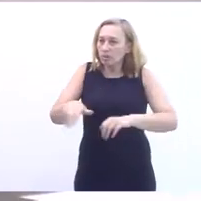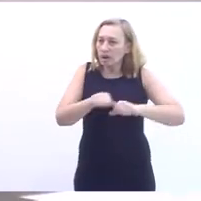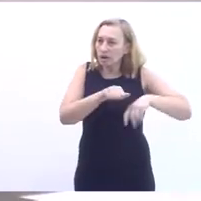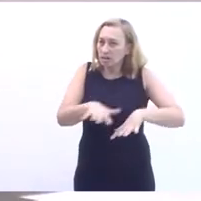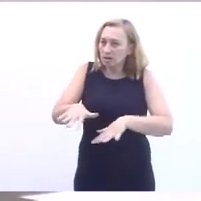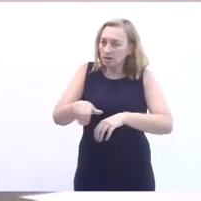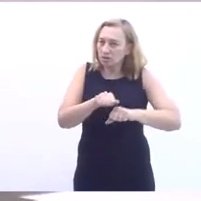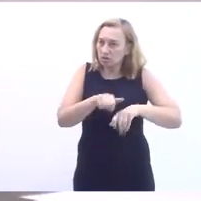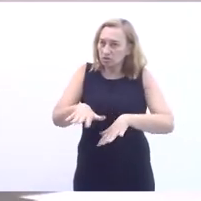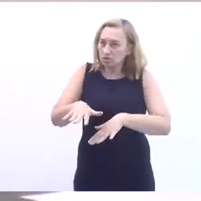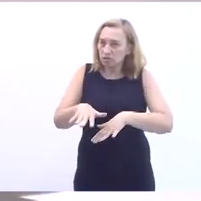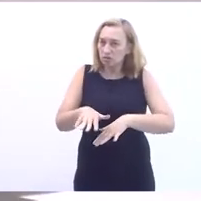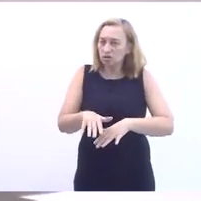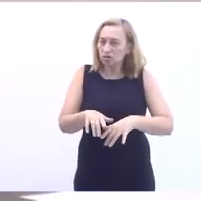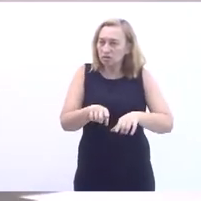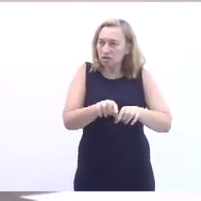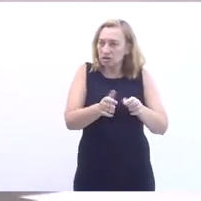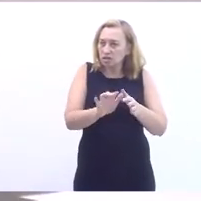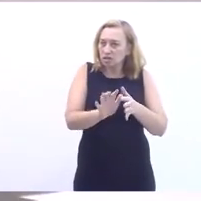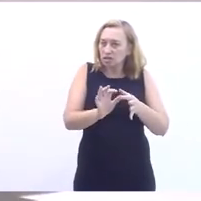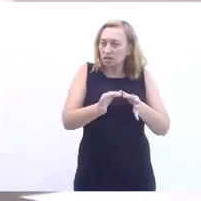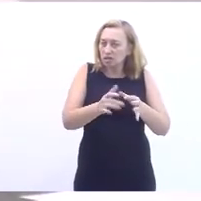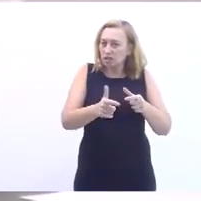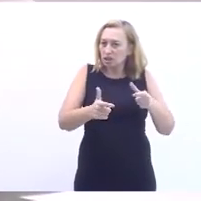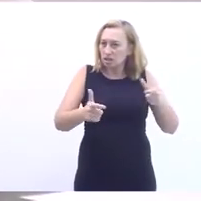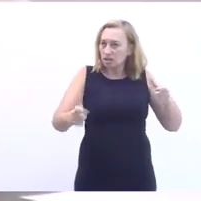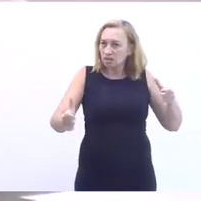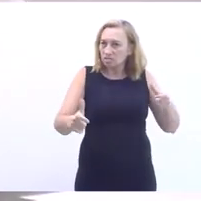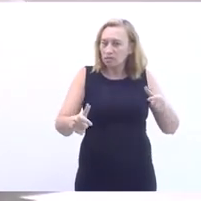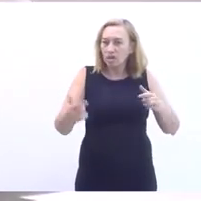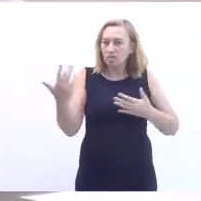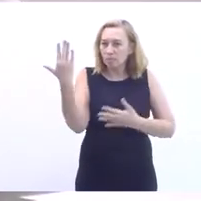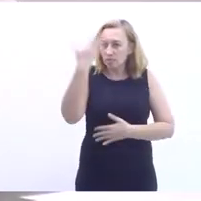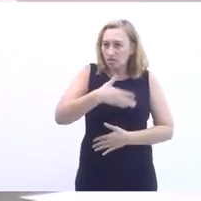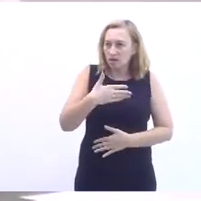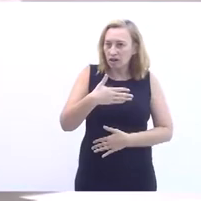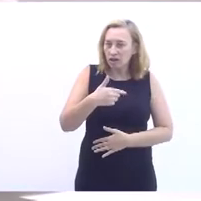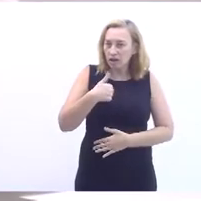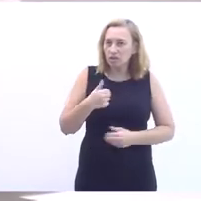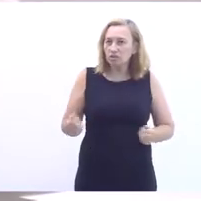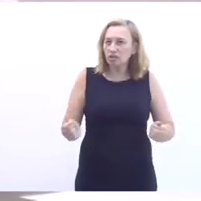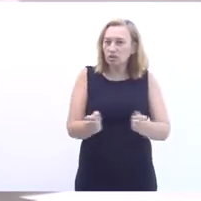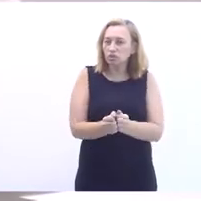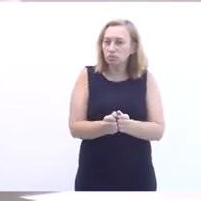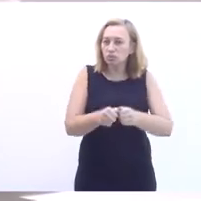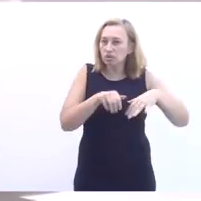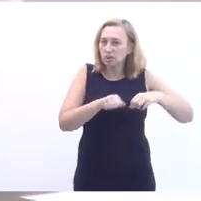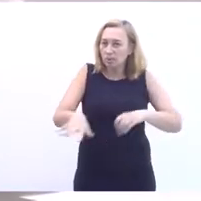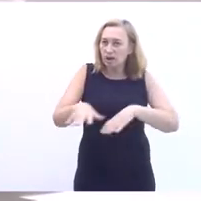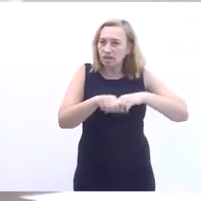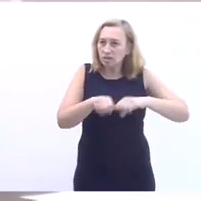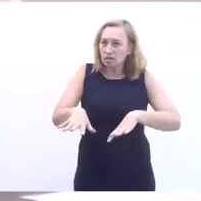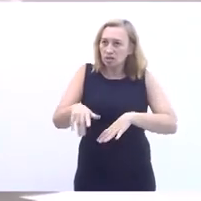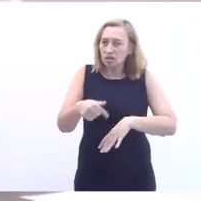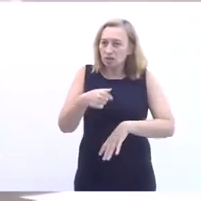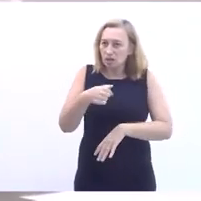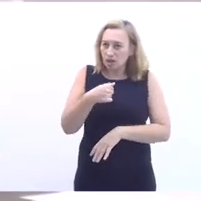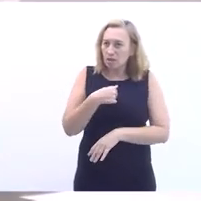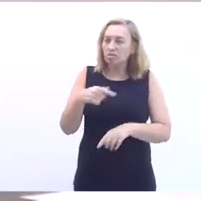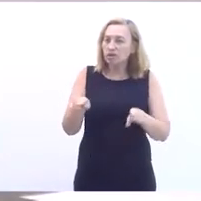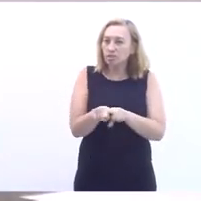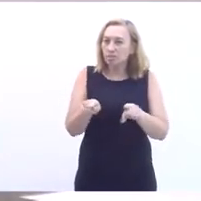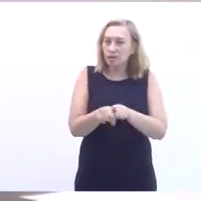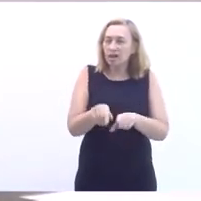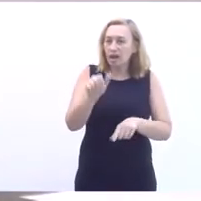baseado de 2m de tamanho para provar E como eu estava na marcha então eu era também um apologista